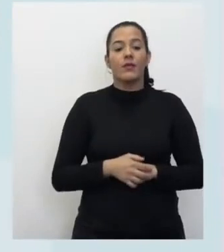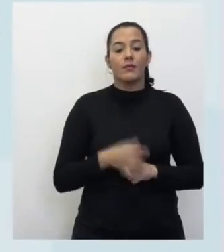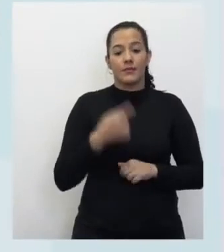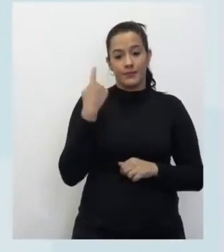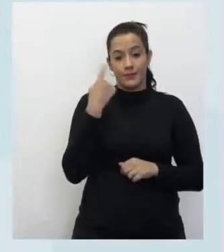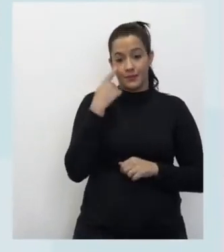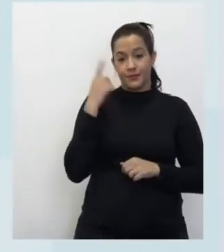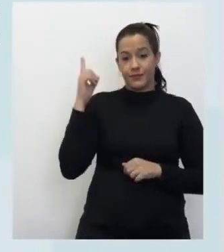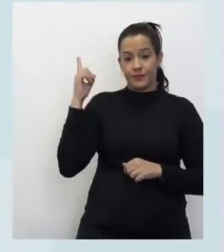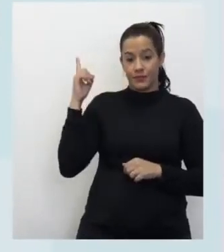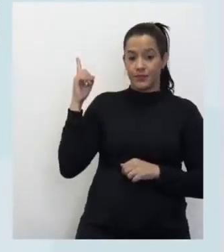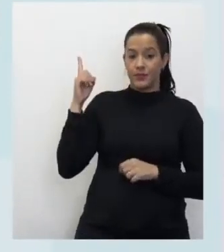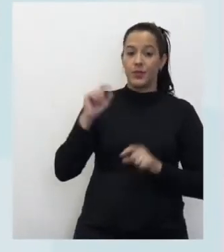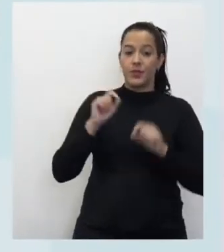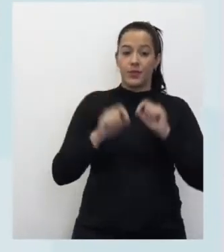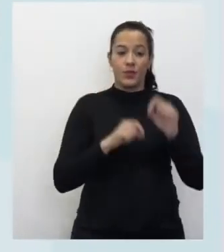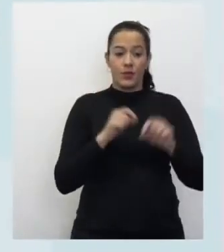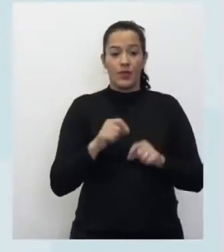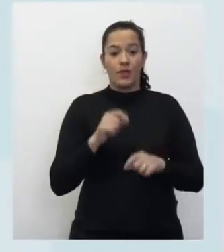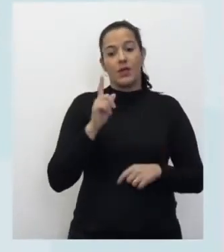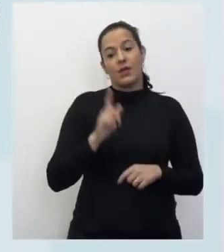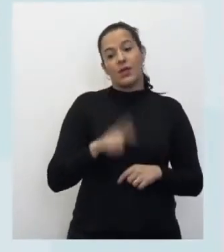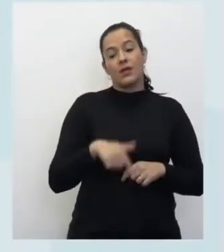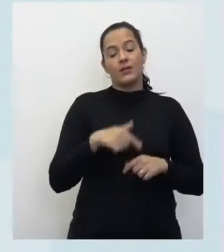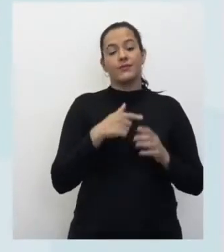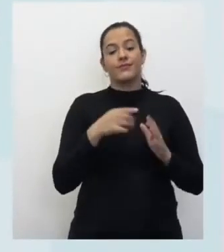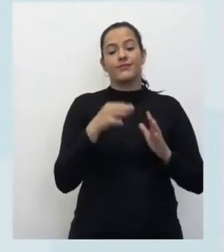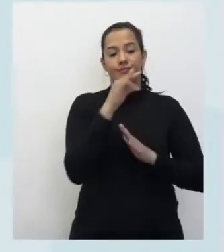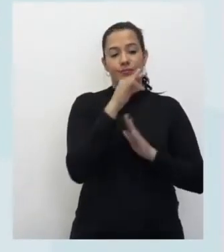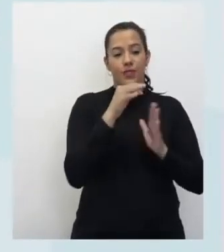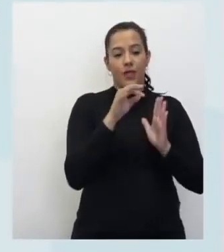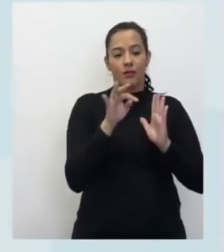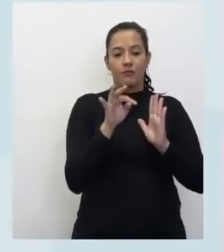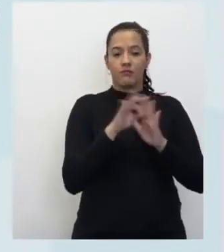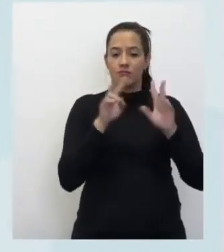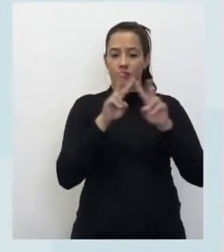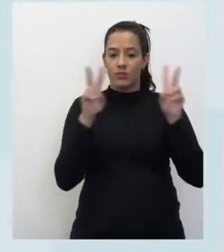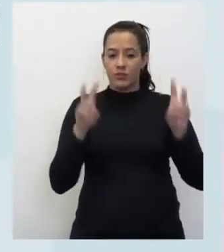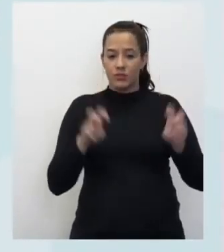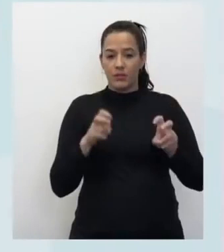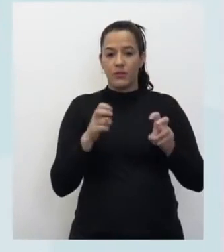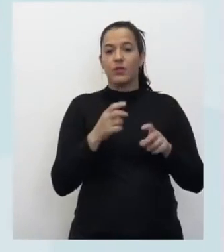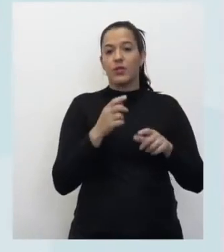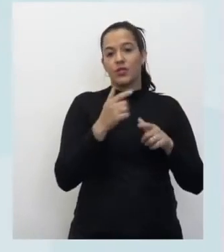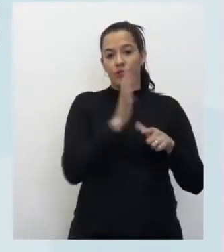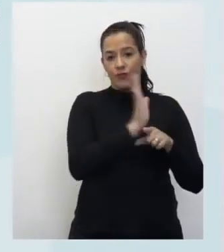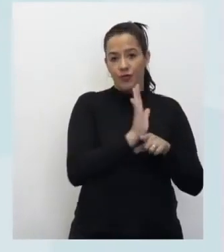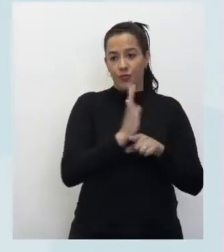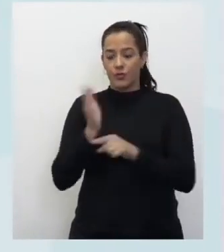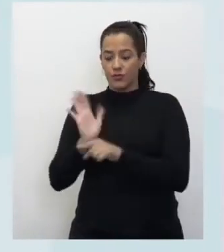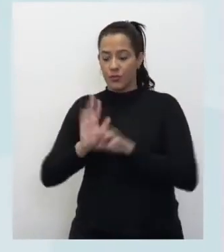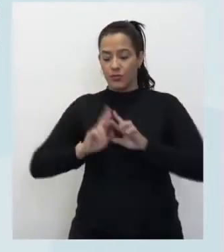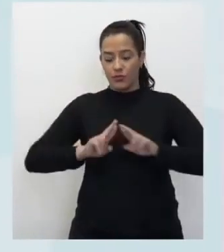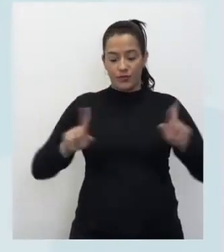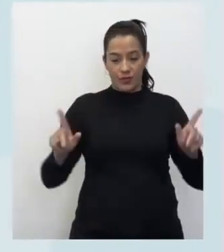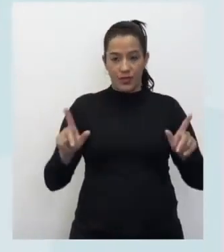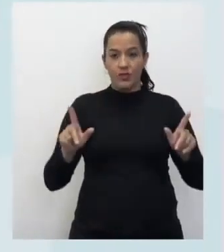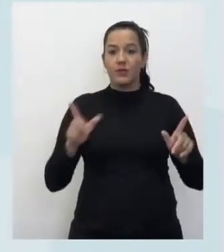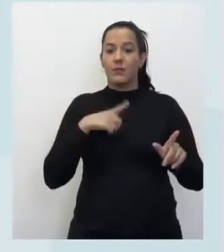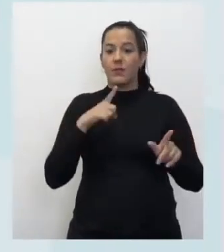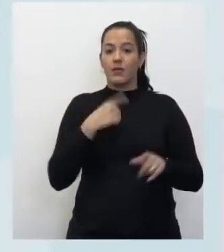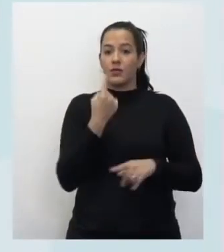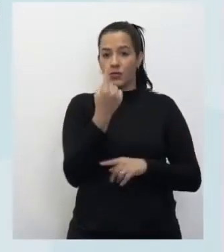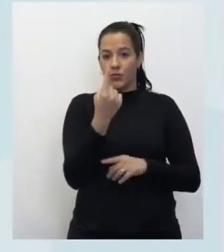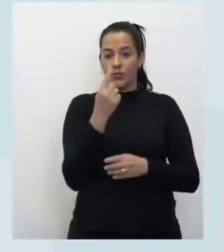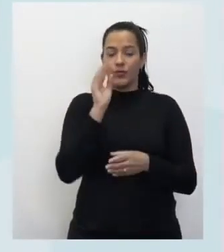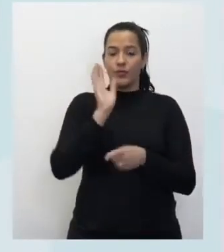personagens, cenários, acontecimentos de obras diferentes interagem numa mesma cena. Exemplo, uma personagem da novela X, que é o